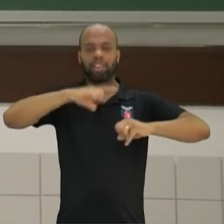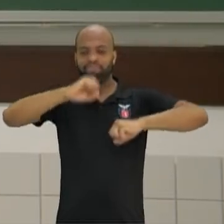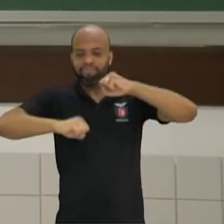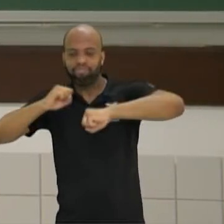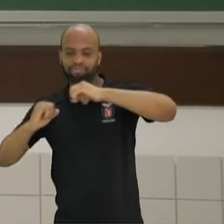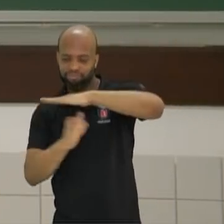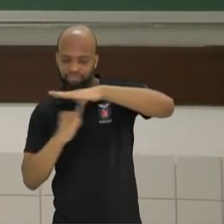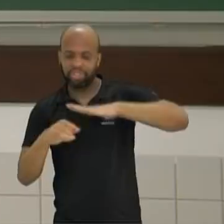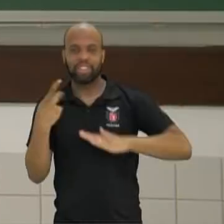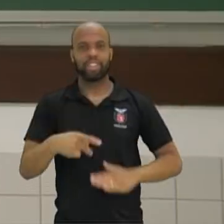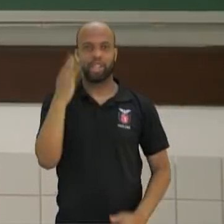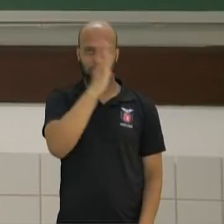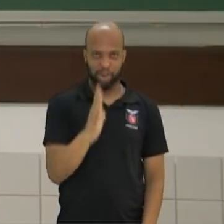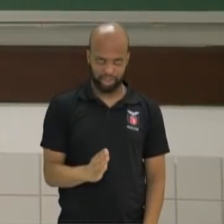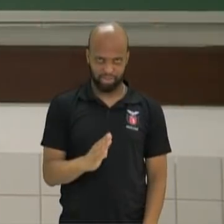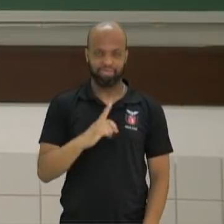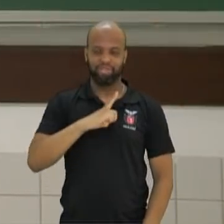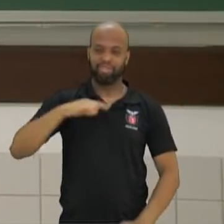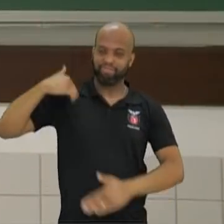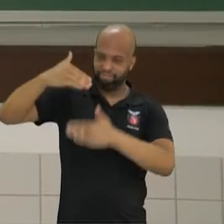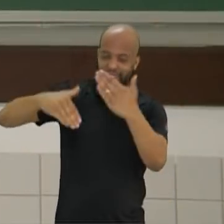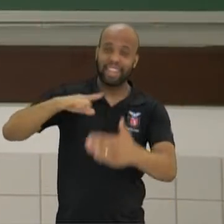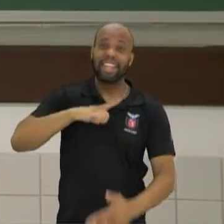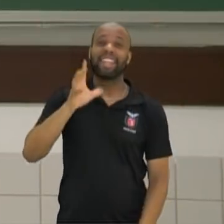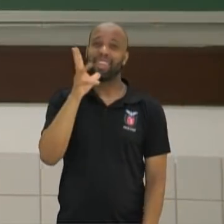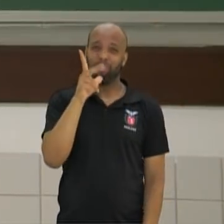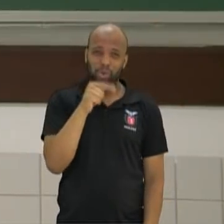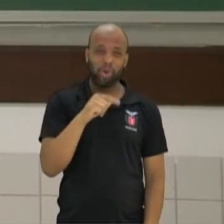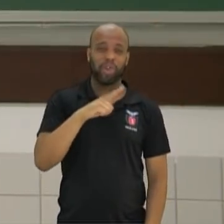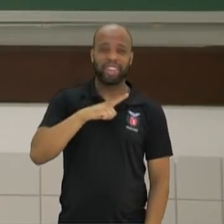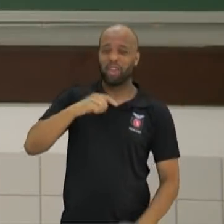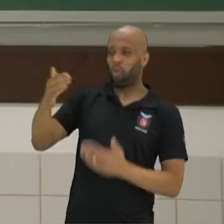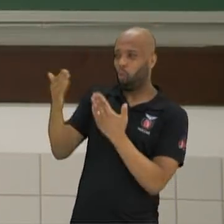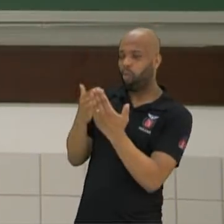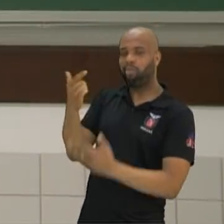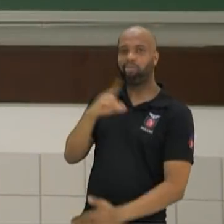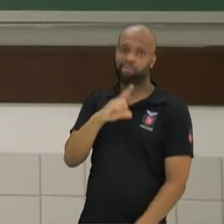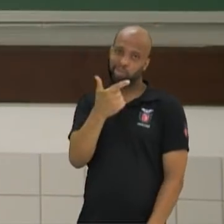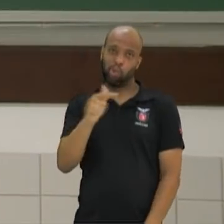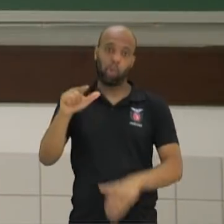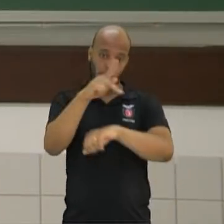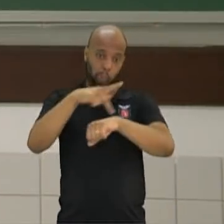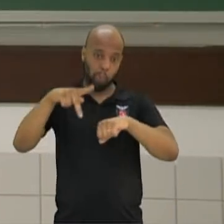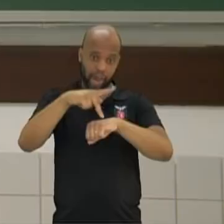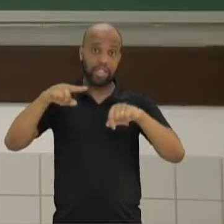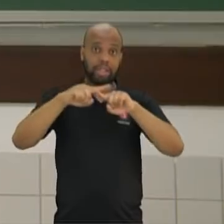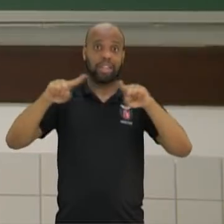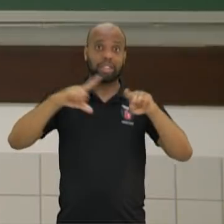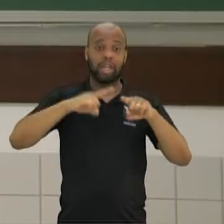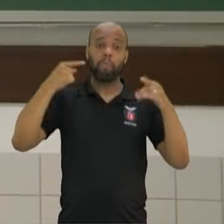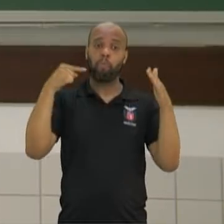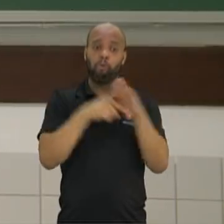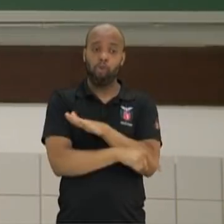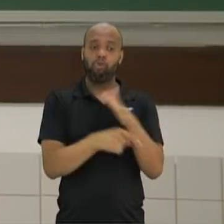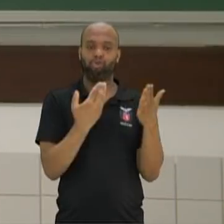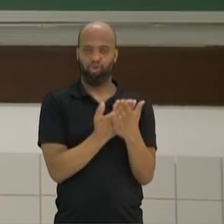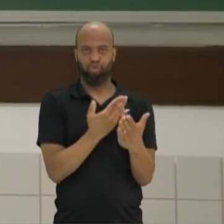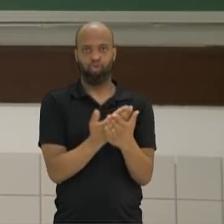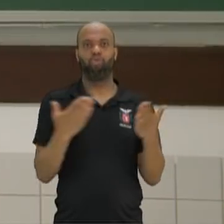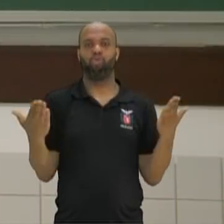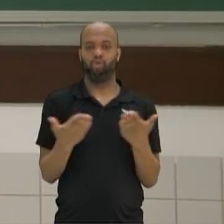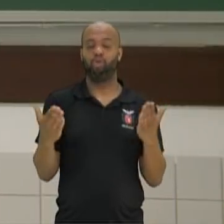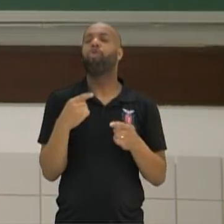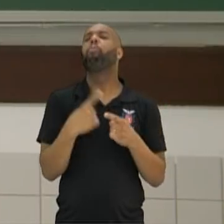território brasileiro. Um processo mais tarde, em comparação a outros lugares, mas que deve ser visto com profundidade,